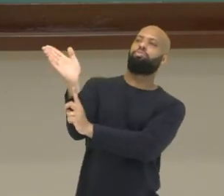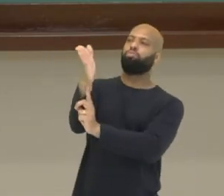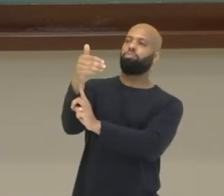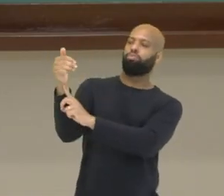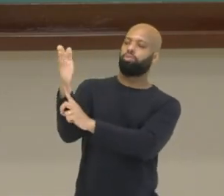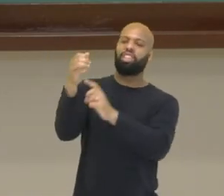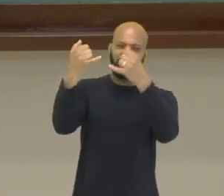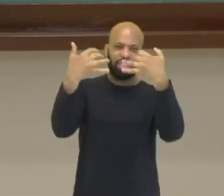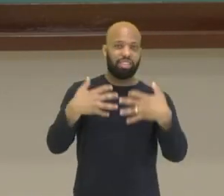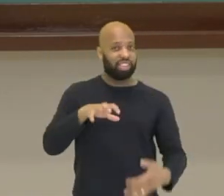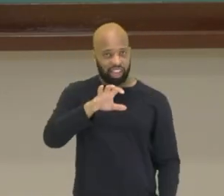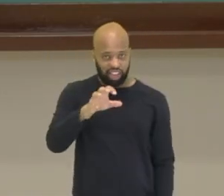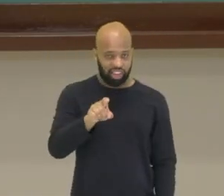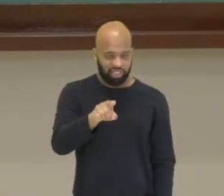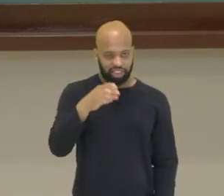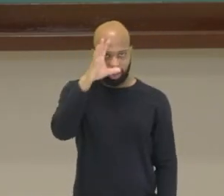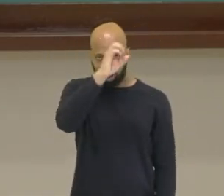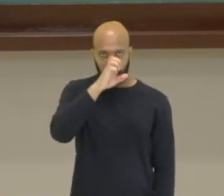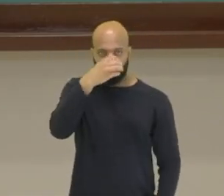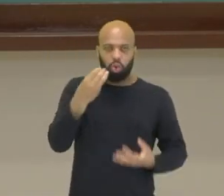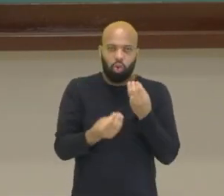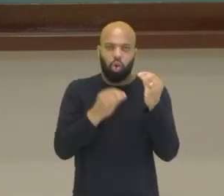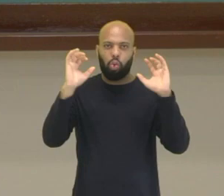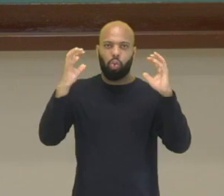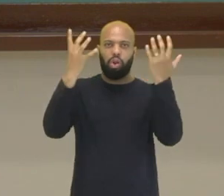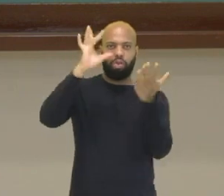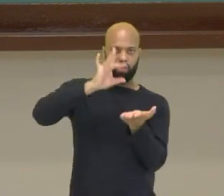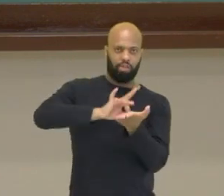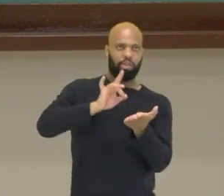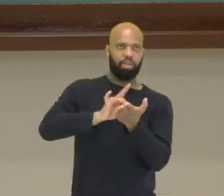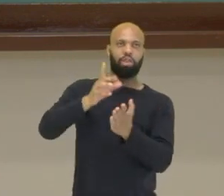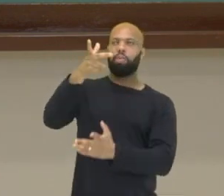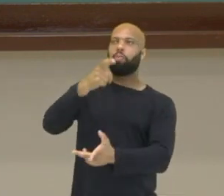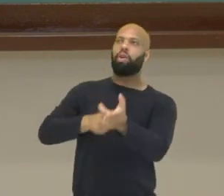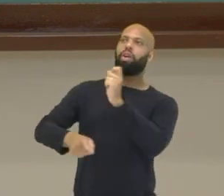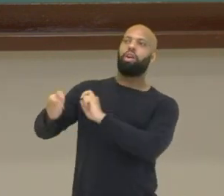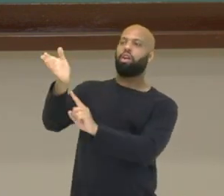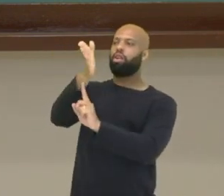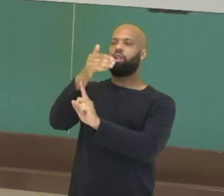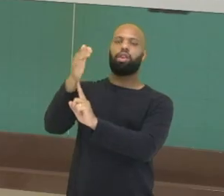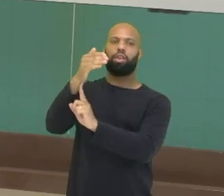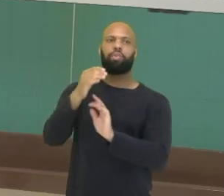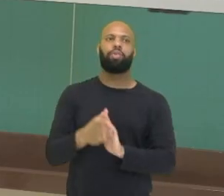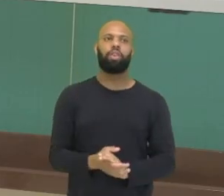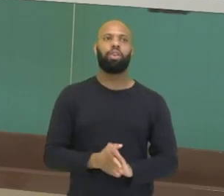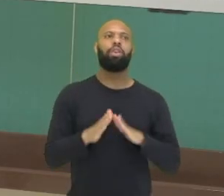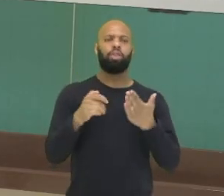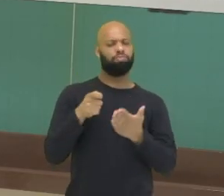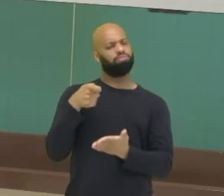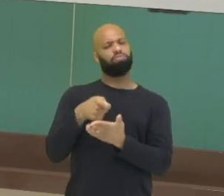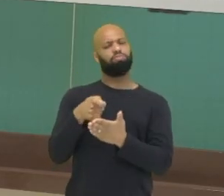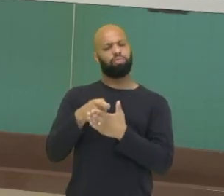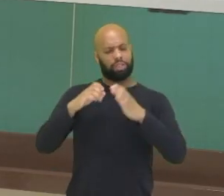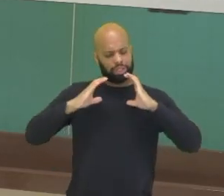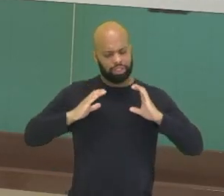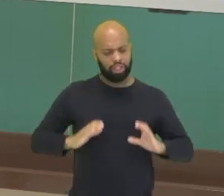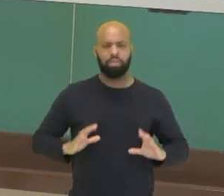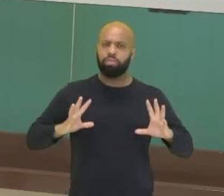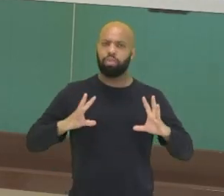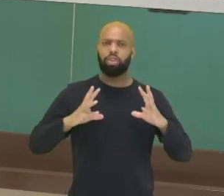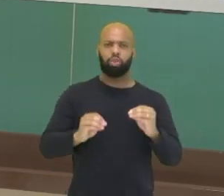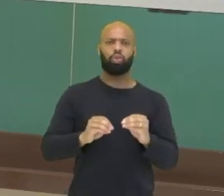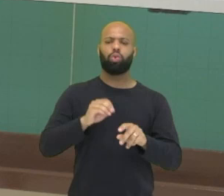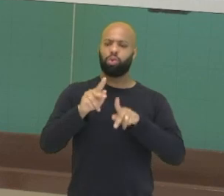aprendeu sobre a cerimônia do hasteamento da bandeira. Galera, é um dever cívico de cidadão